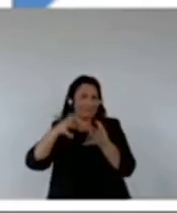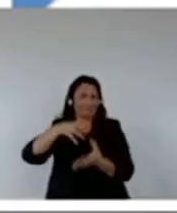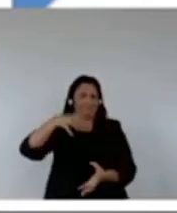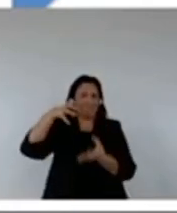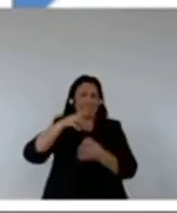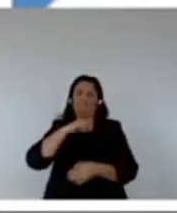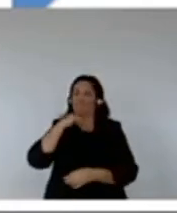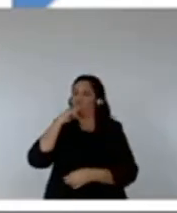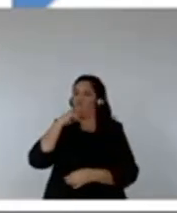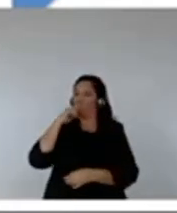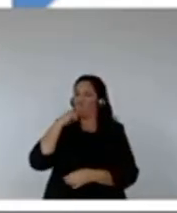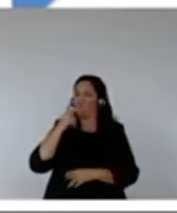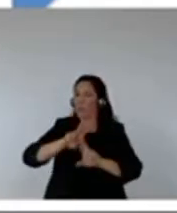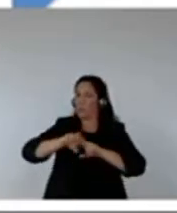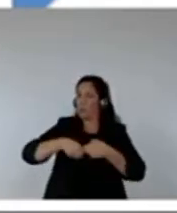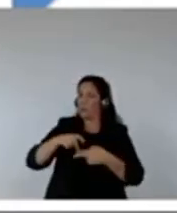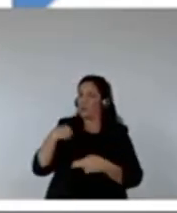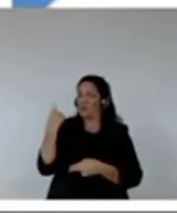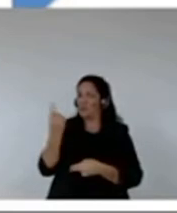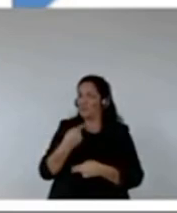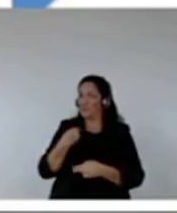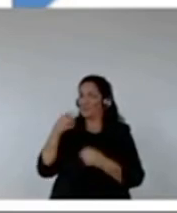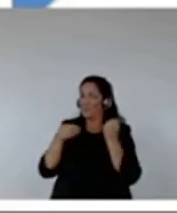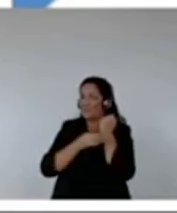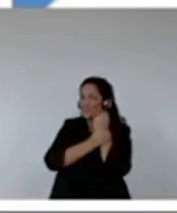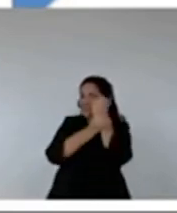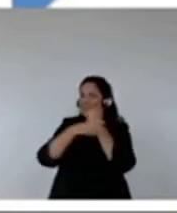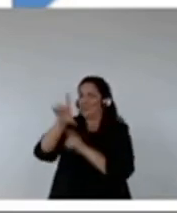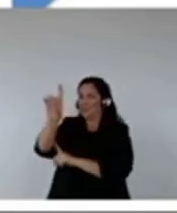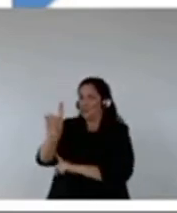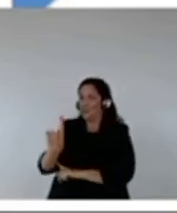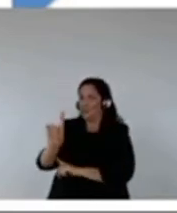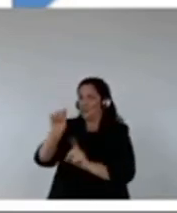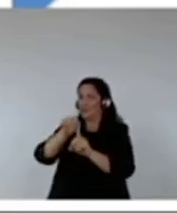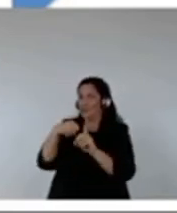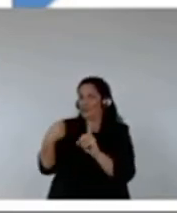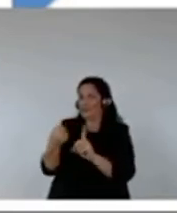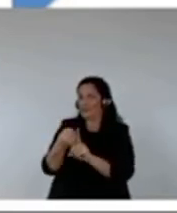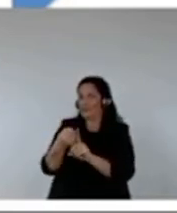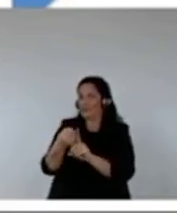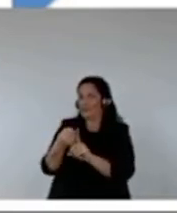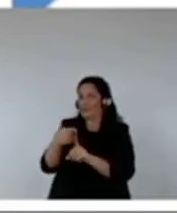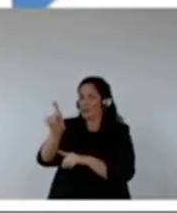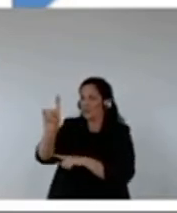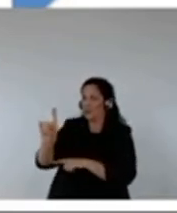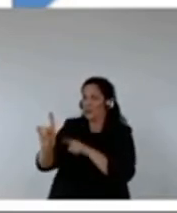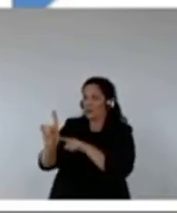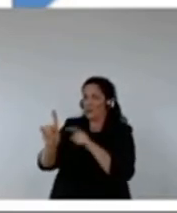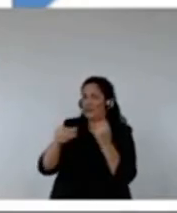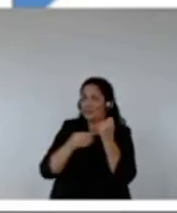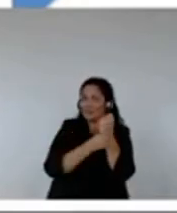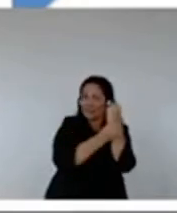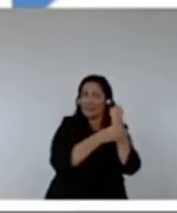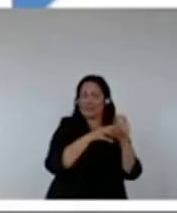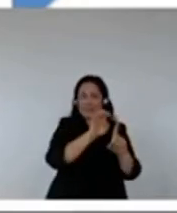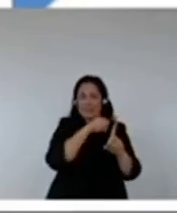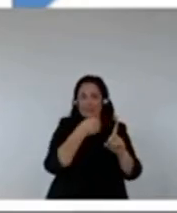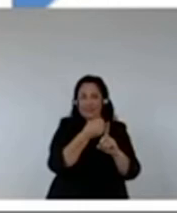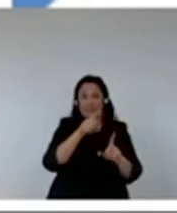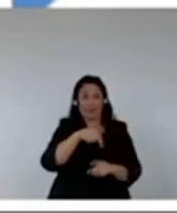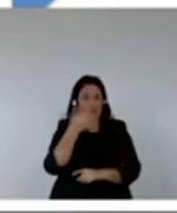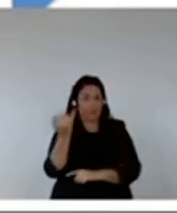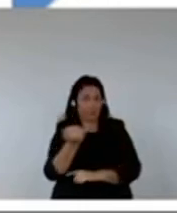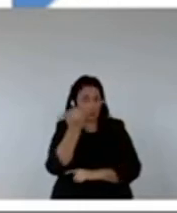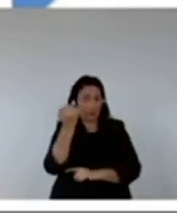E aí nós temos que garantir isso. As garantias sociais e facilidades, quer dizer, o direito à segurança social, é uma coisa importante.